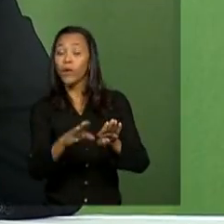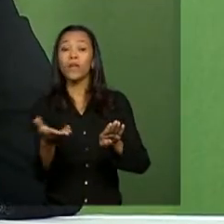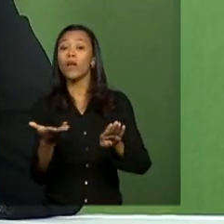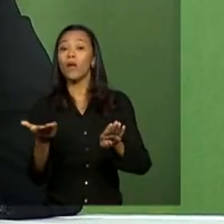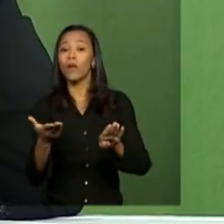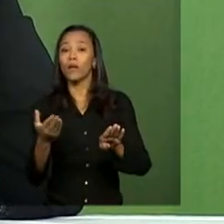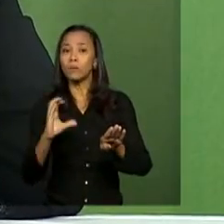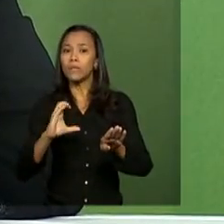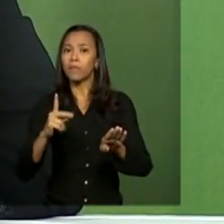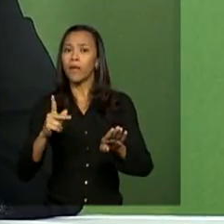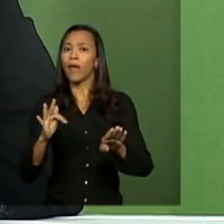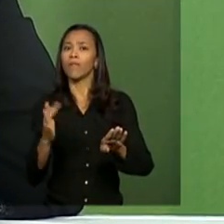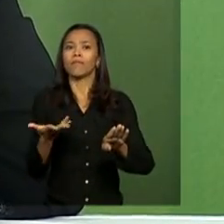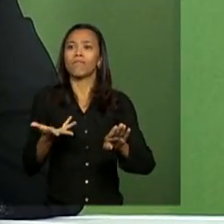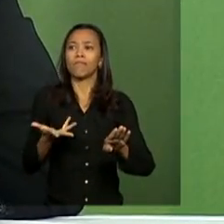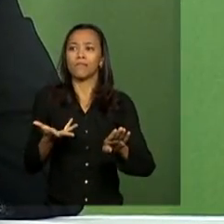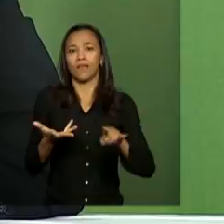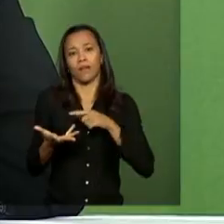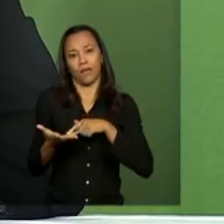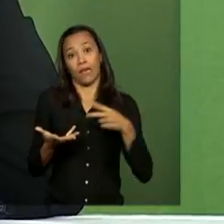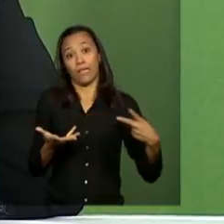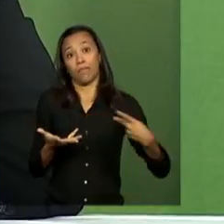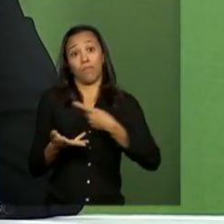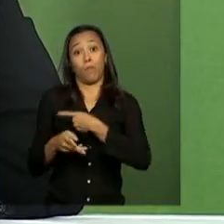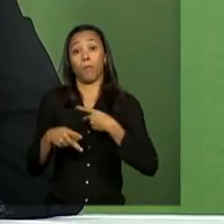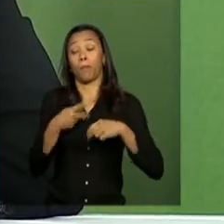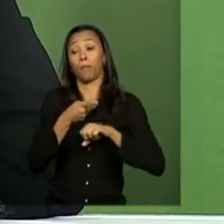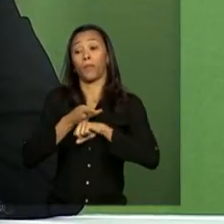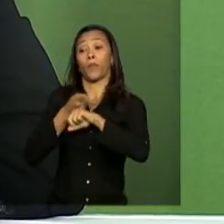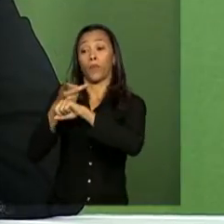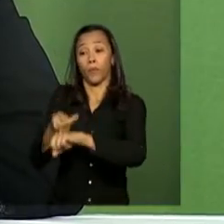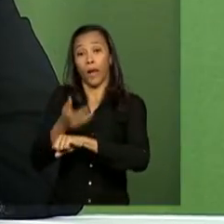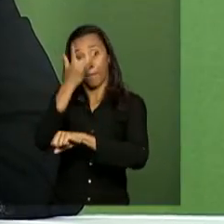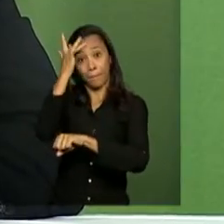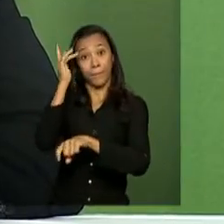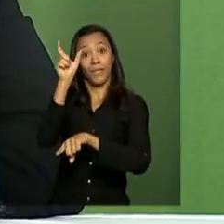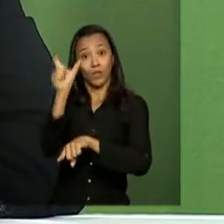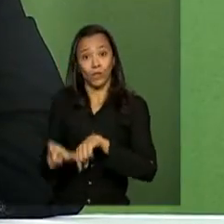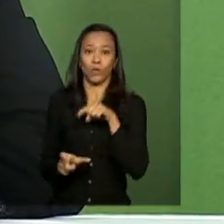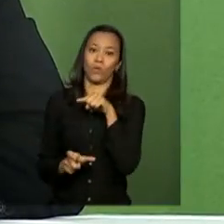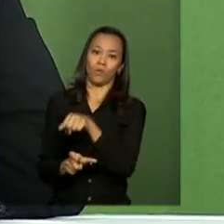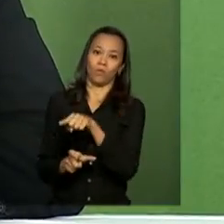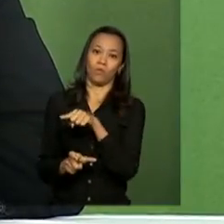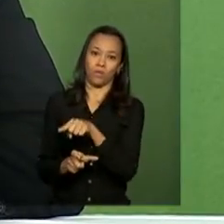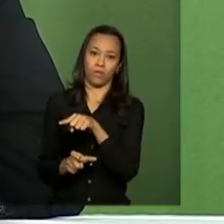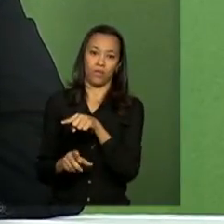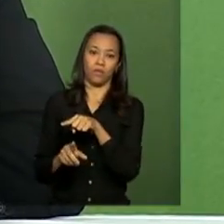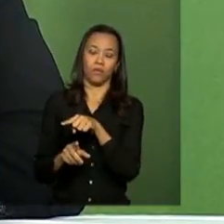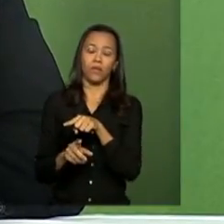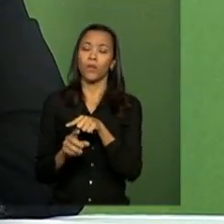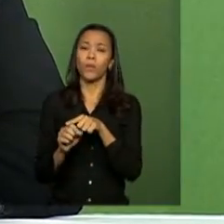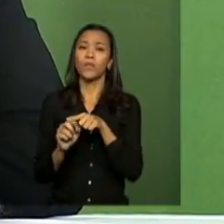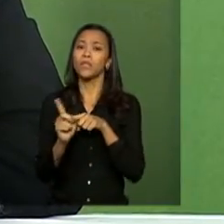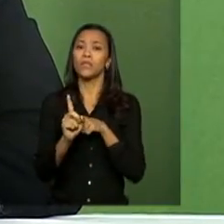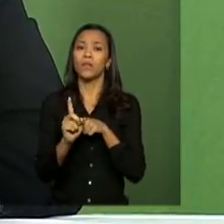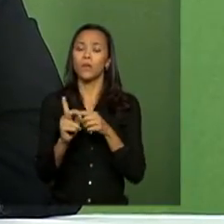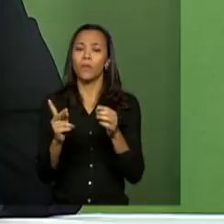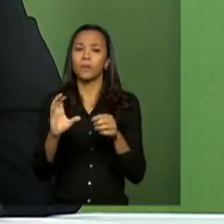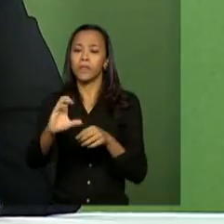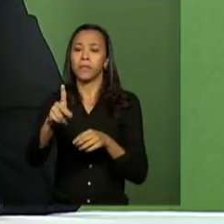atrás atrás de quem está devendo e quem está vendo o cara vai até a morte atrás dele agora o que está acontecendo é o seguinte